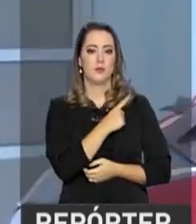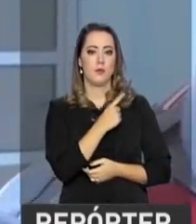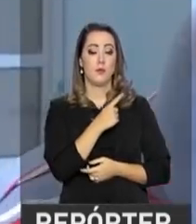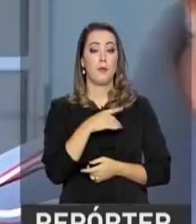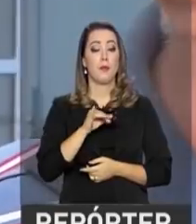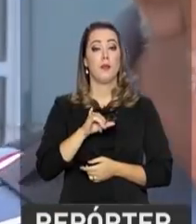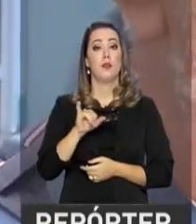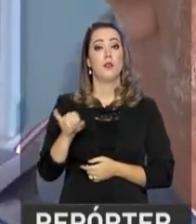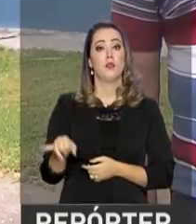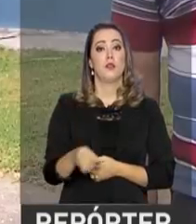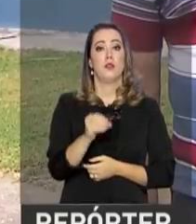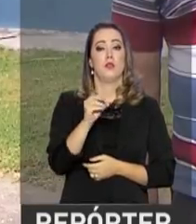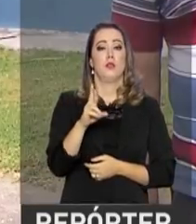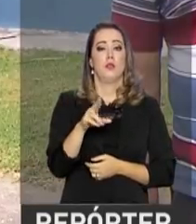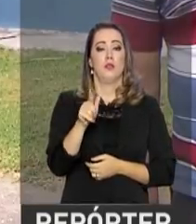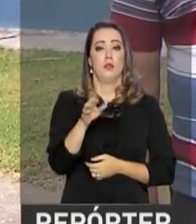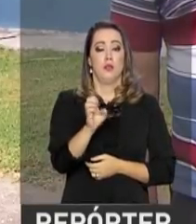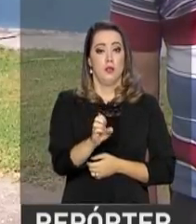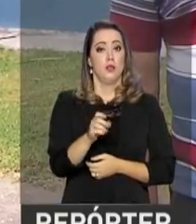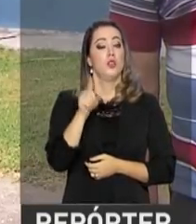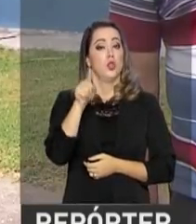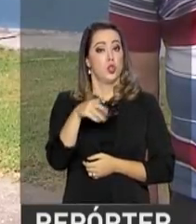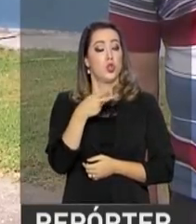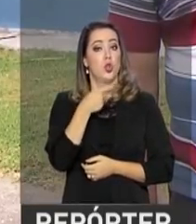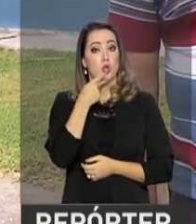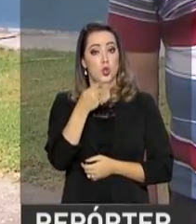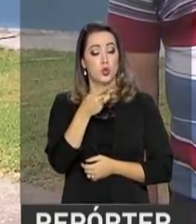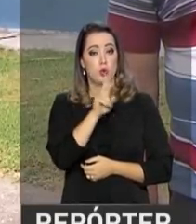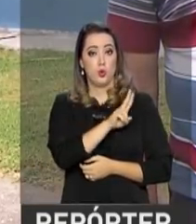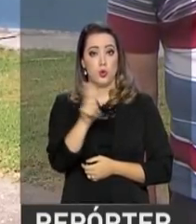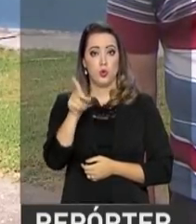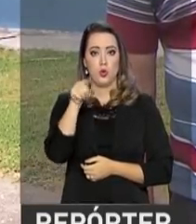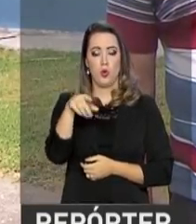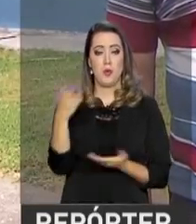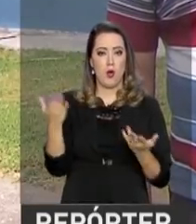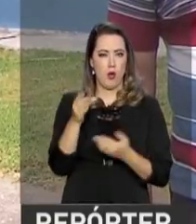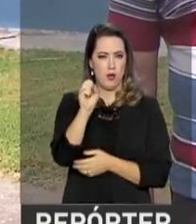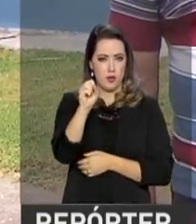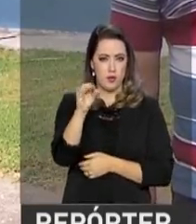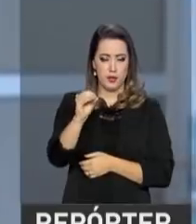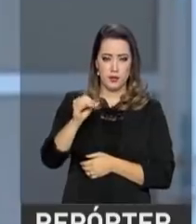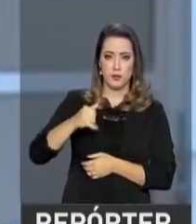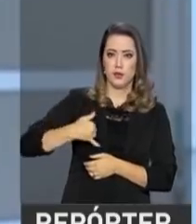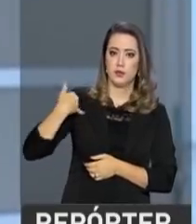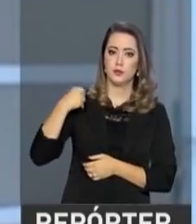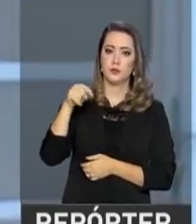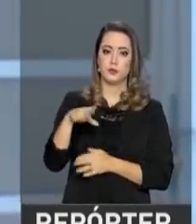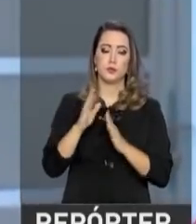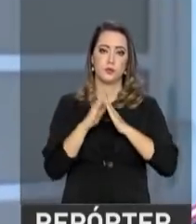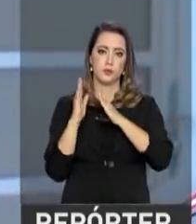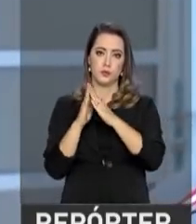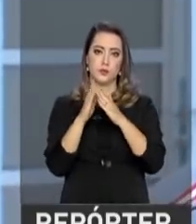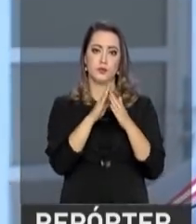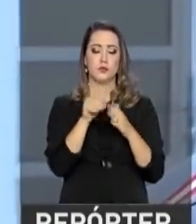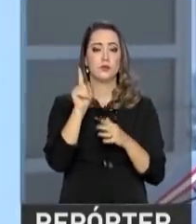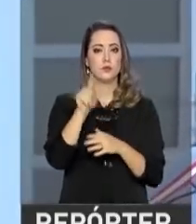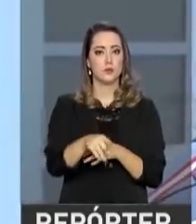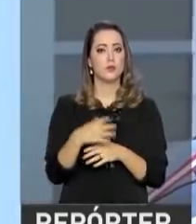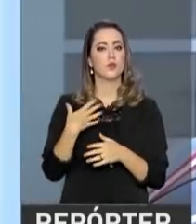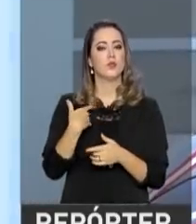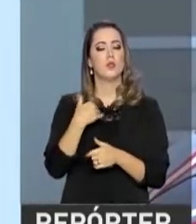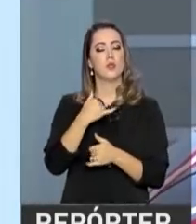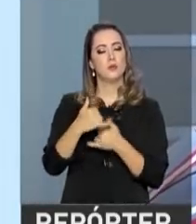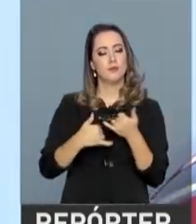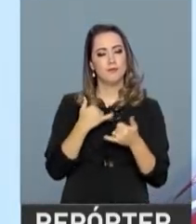não tem esse nome à toa aos 80 anos recebeu uma casa no residencial nice inspiração suficiente para